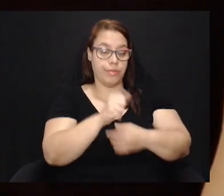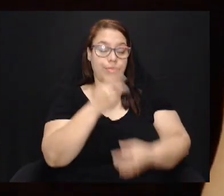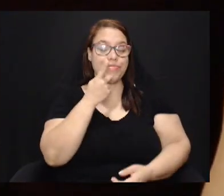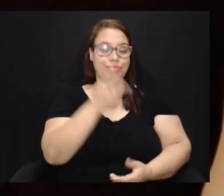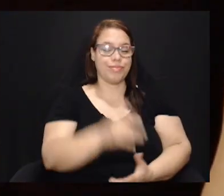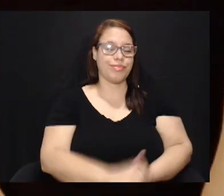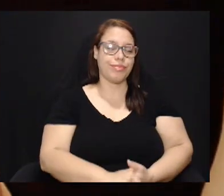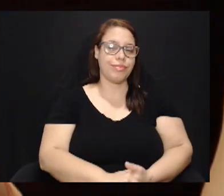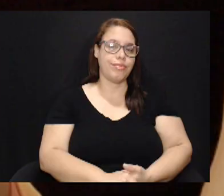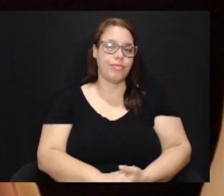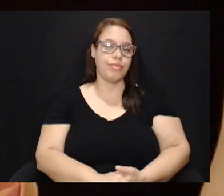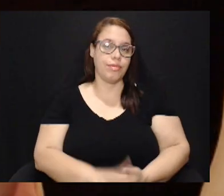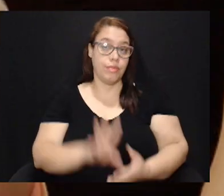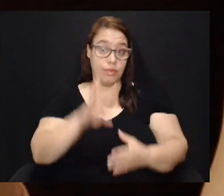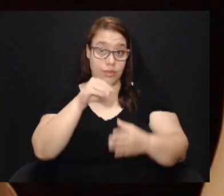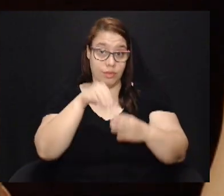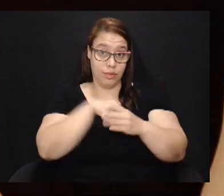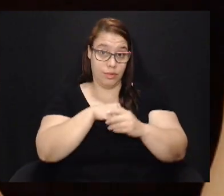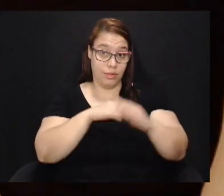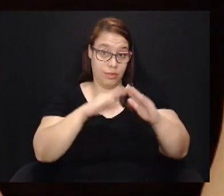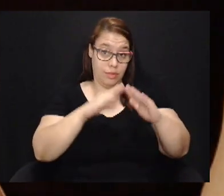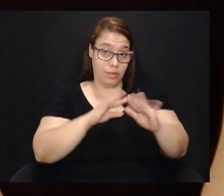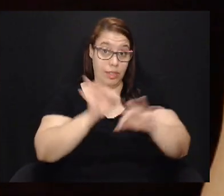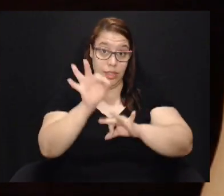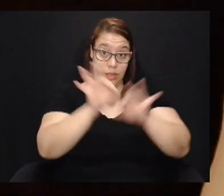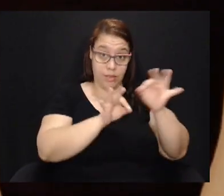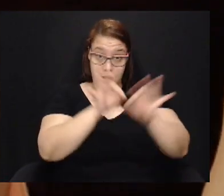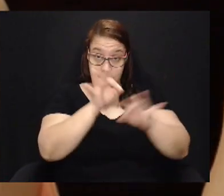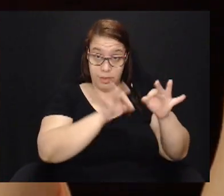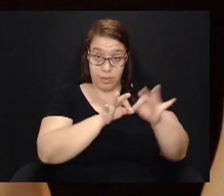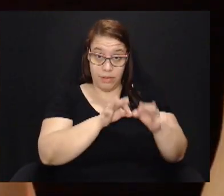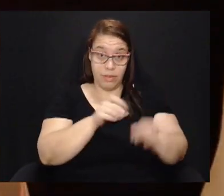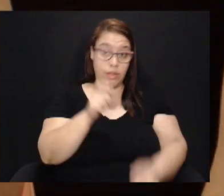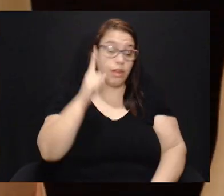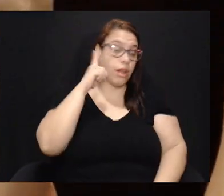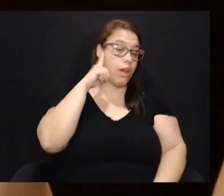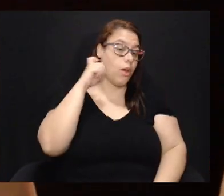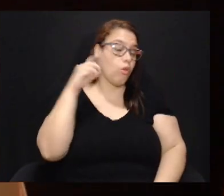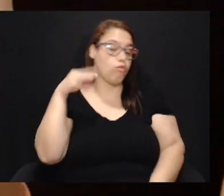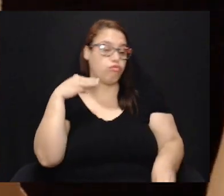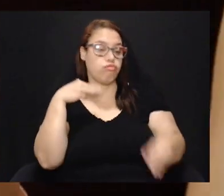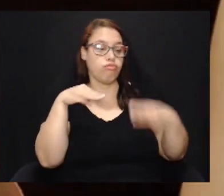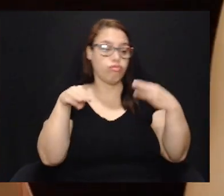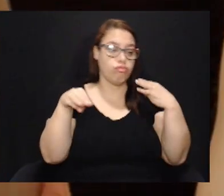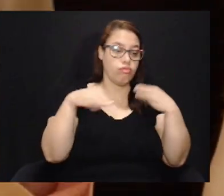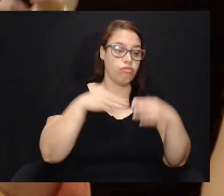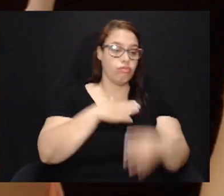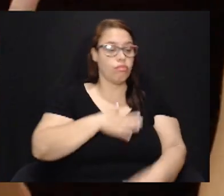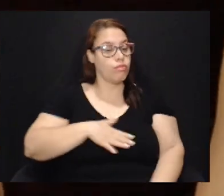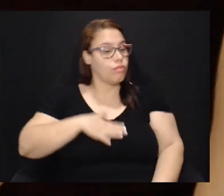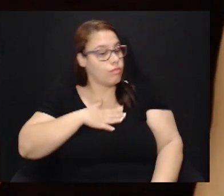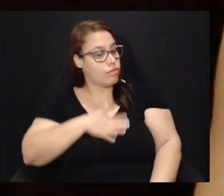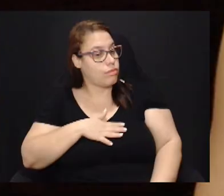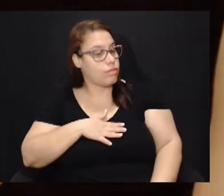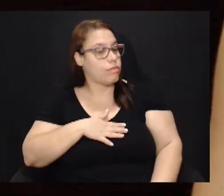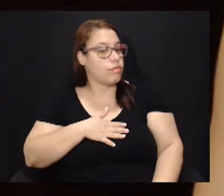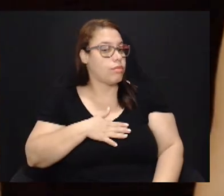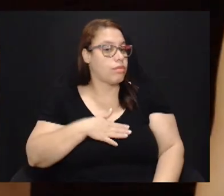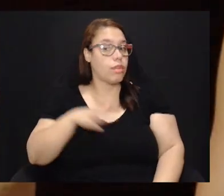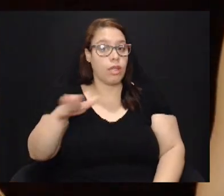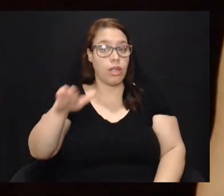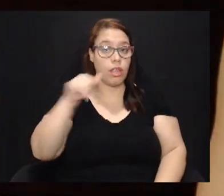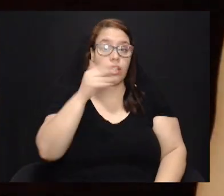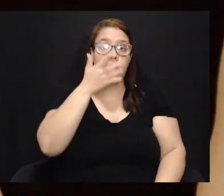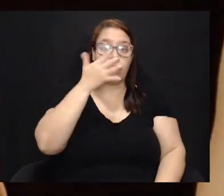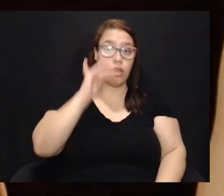estar naquele momento, eu gosto de preparar para aquele momento. Liga uma música Isso aí. gostosa para o momento que você vai cozinhar. Chama as crianças, né? Eu